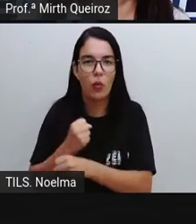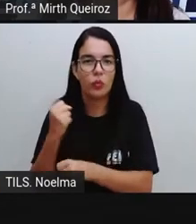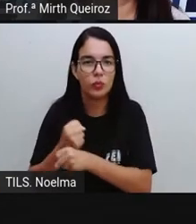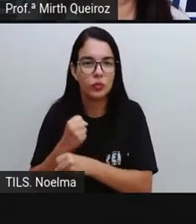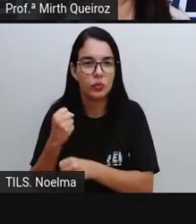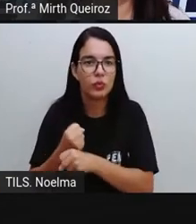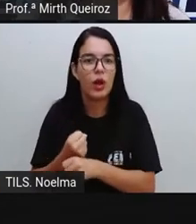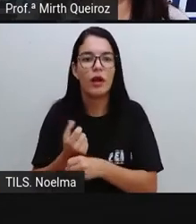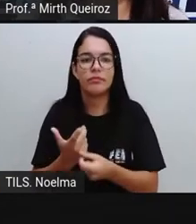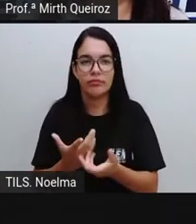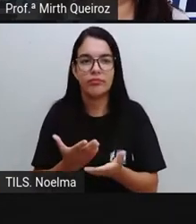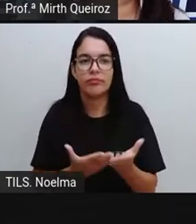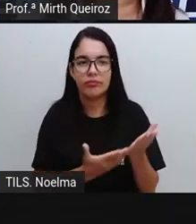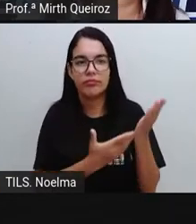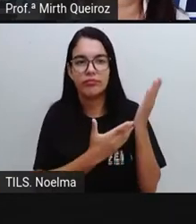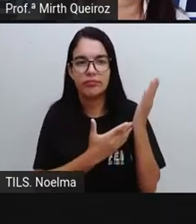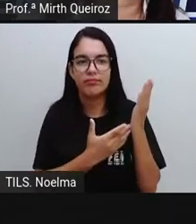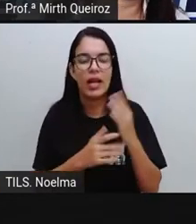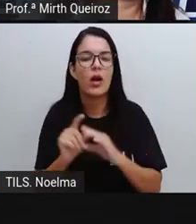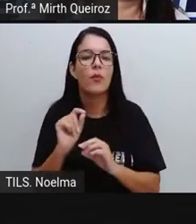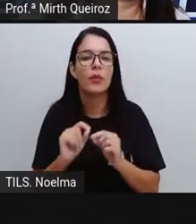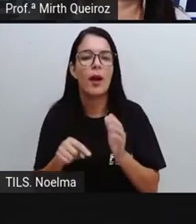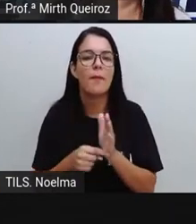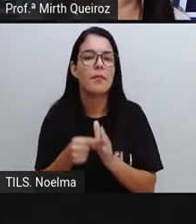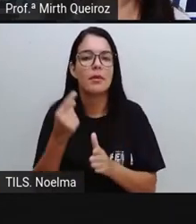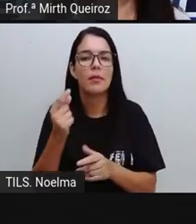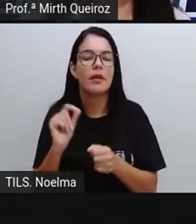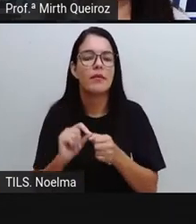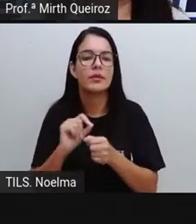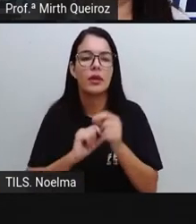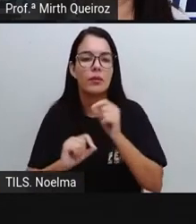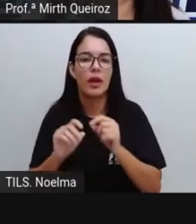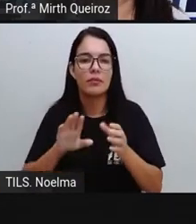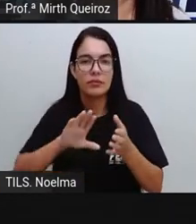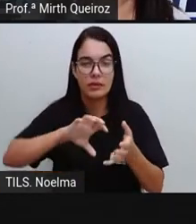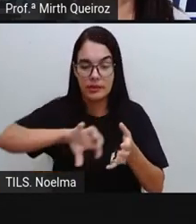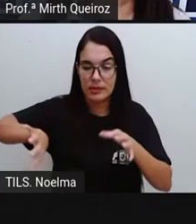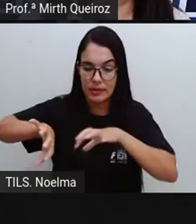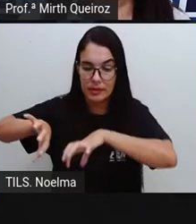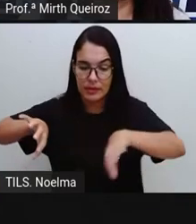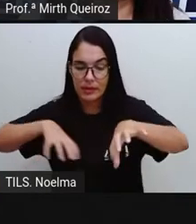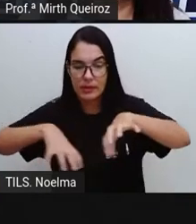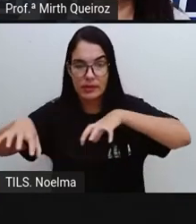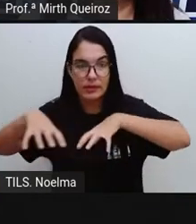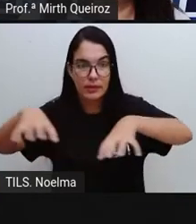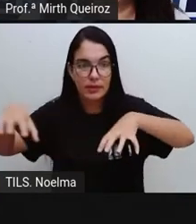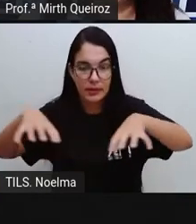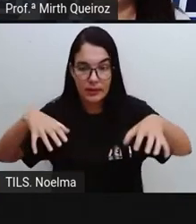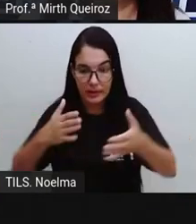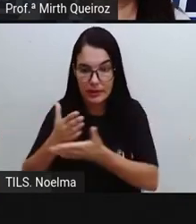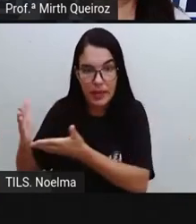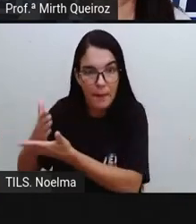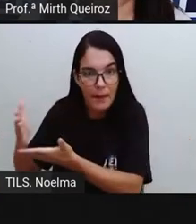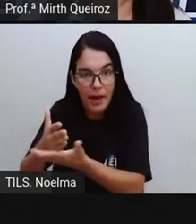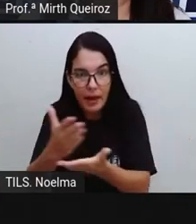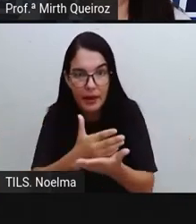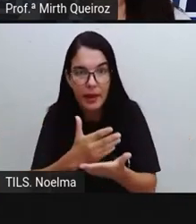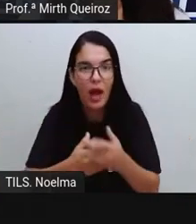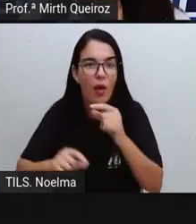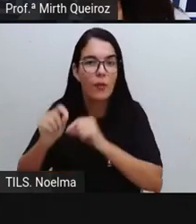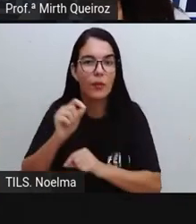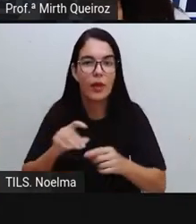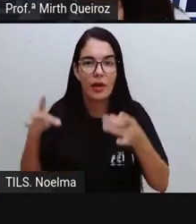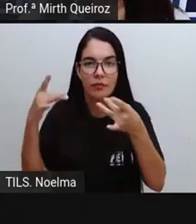um mosaico. A primeira coisa que vocês vão fazer é separar, né, folhas de revistas coloridas, papéis